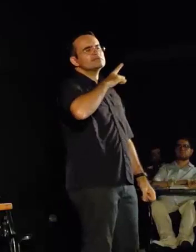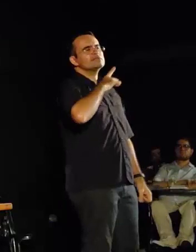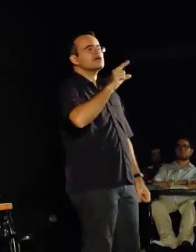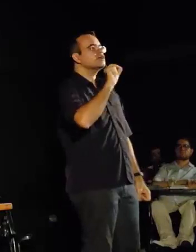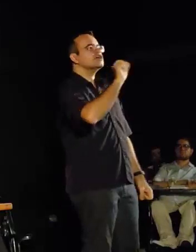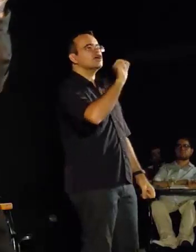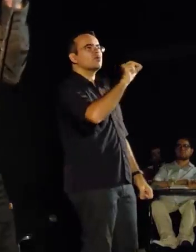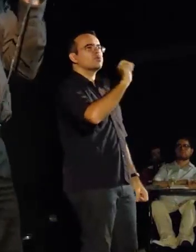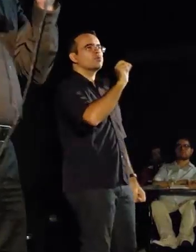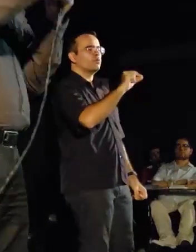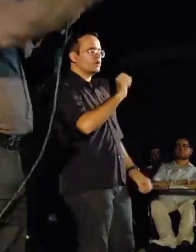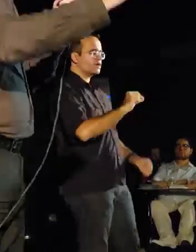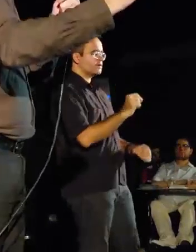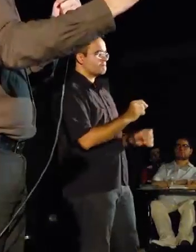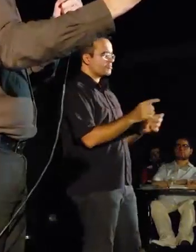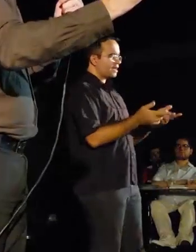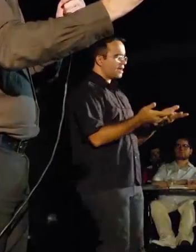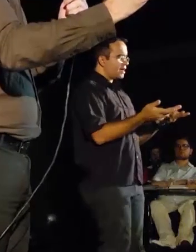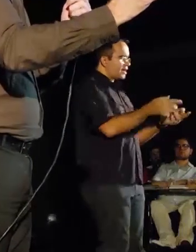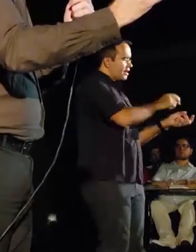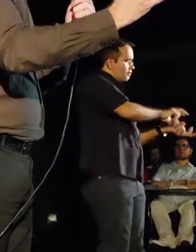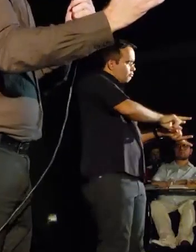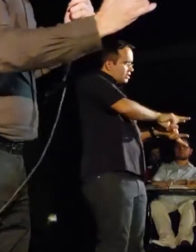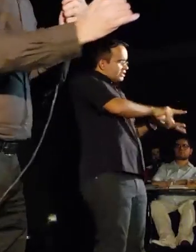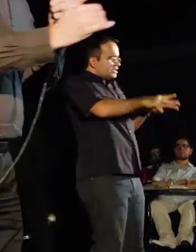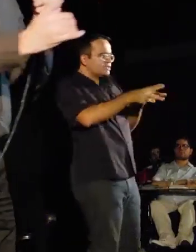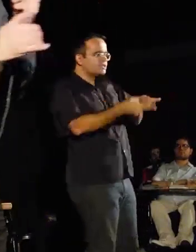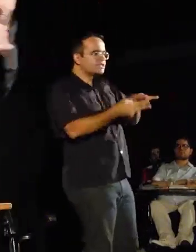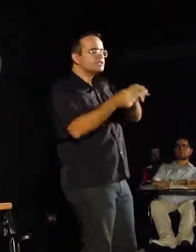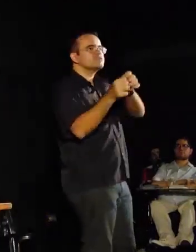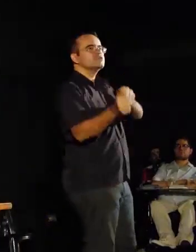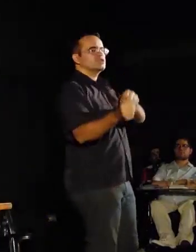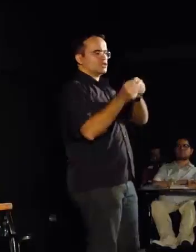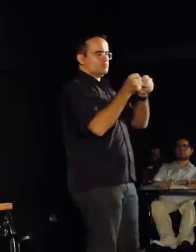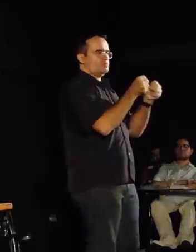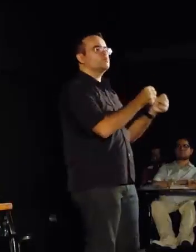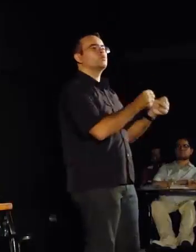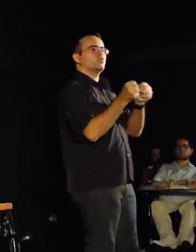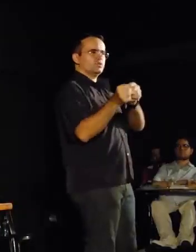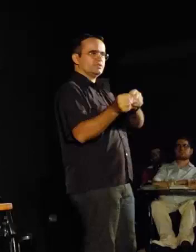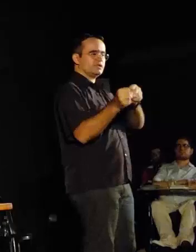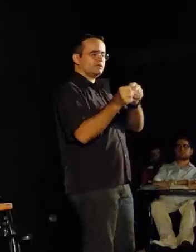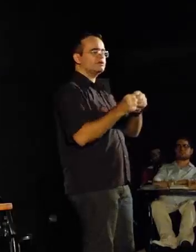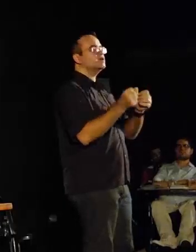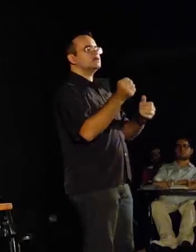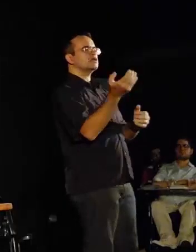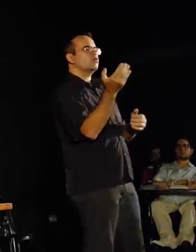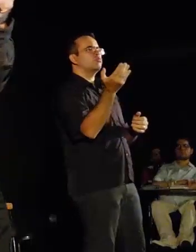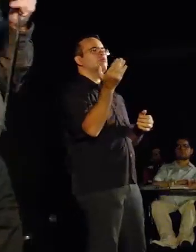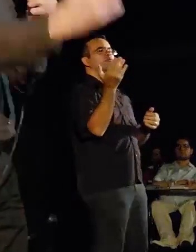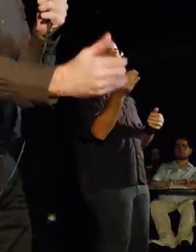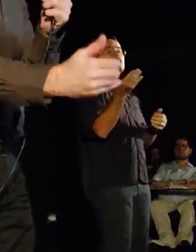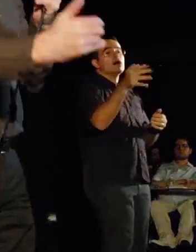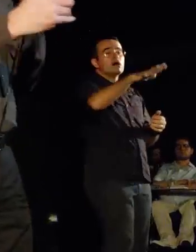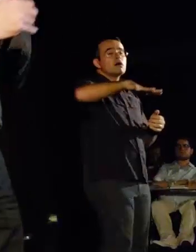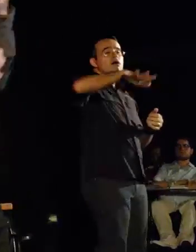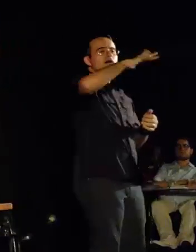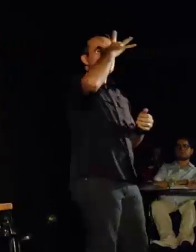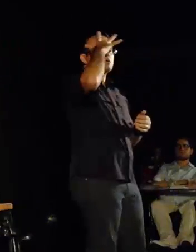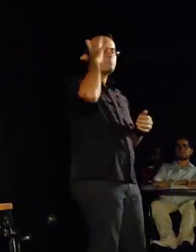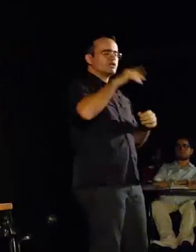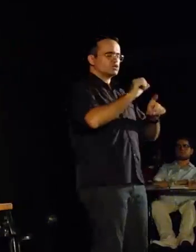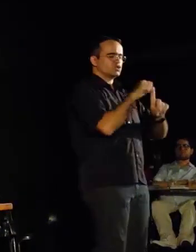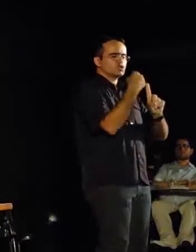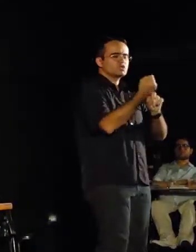uma espécie de transferência de poder. Então a sociedade que entra numa dinâmica